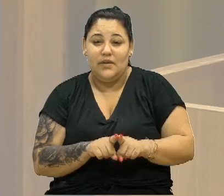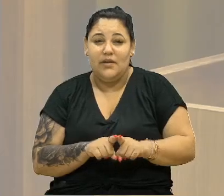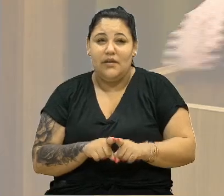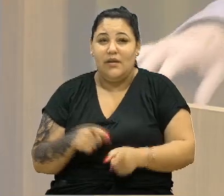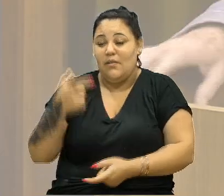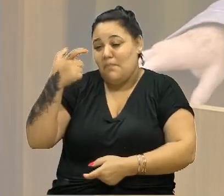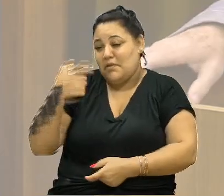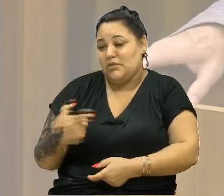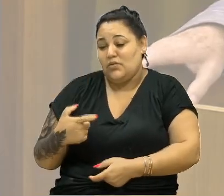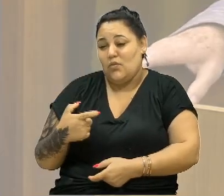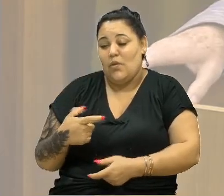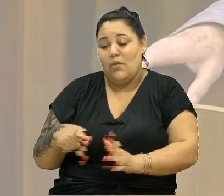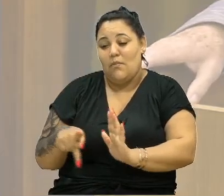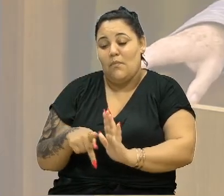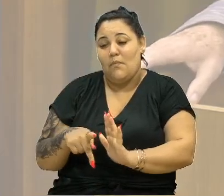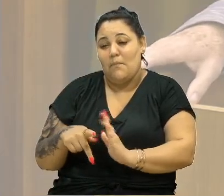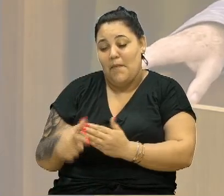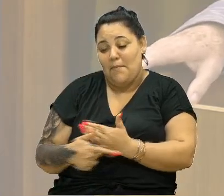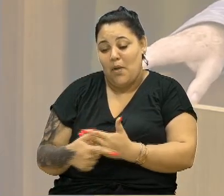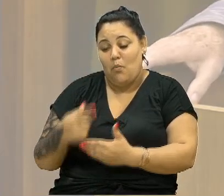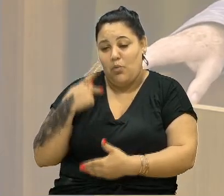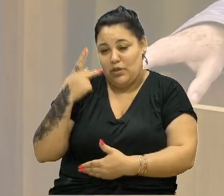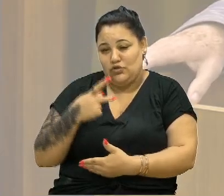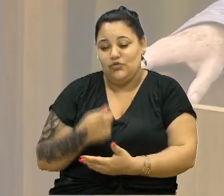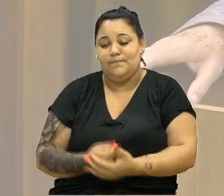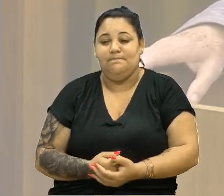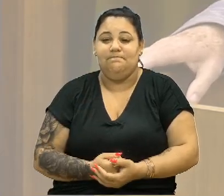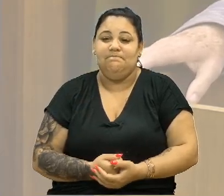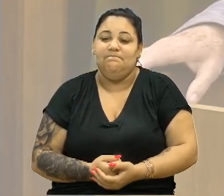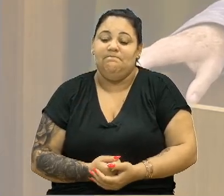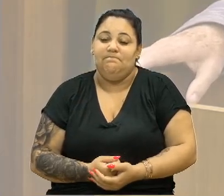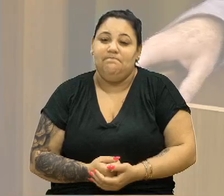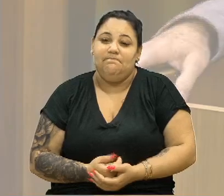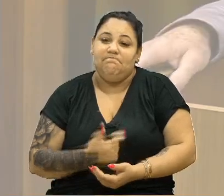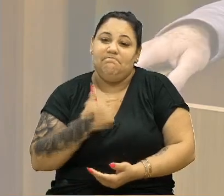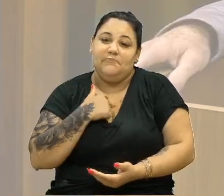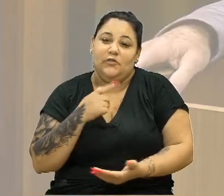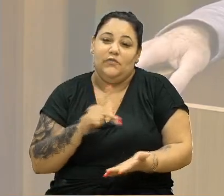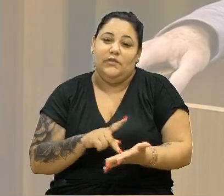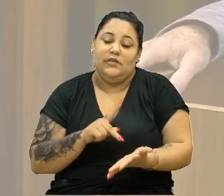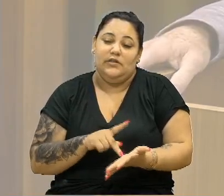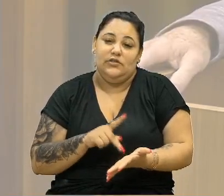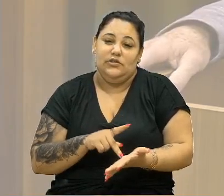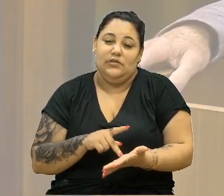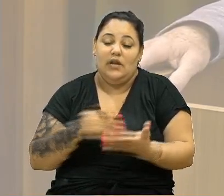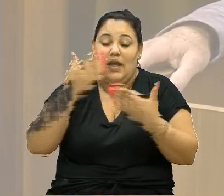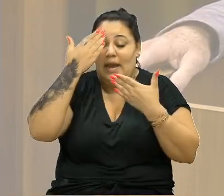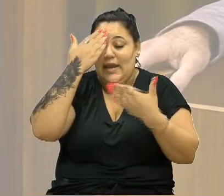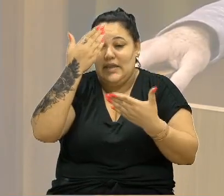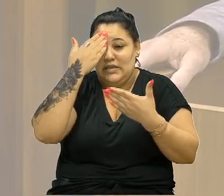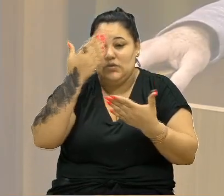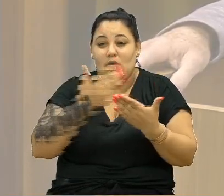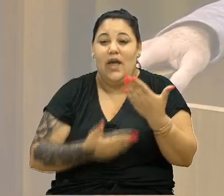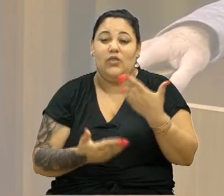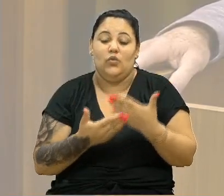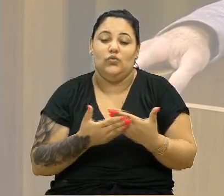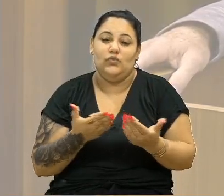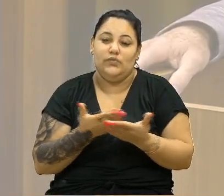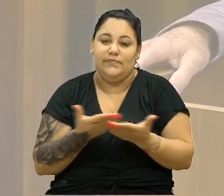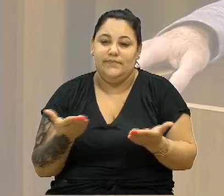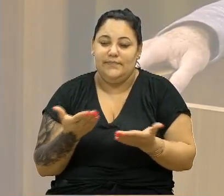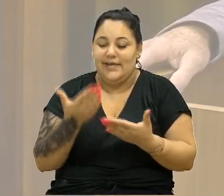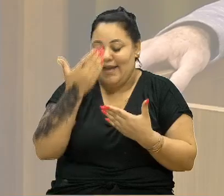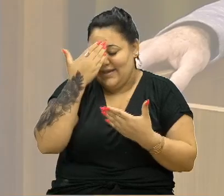pessoa e como político. Eu realmente agradeço a todos,